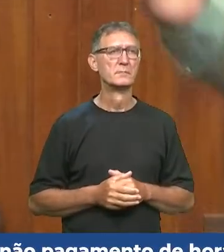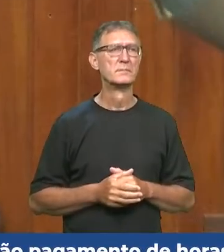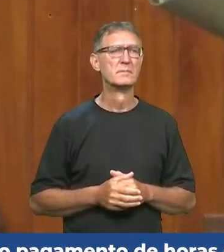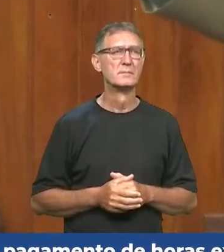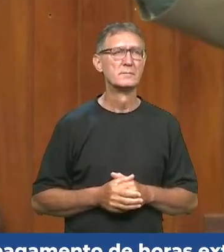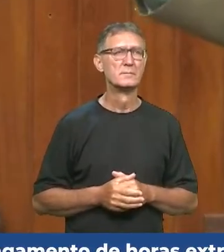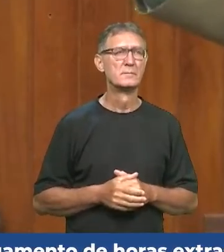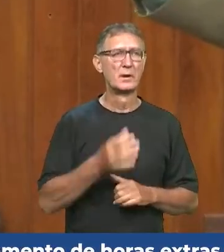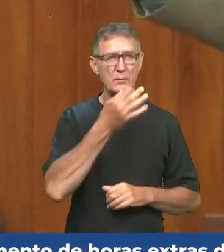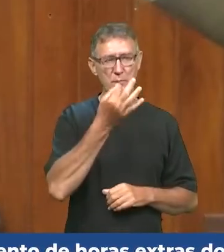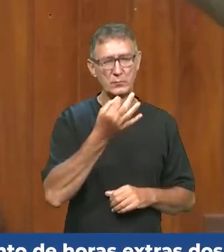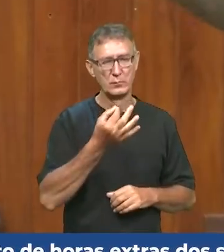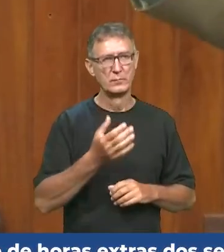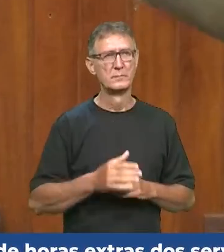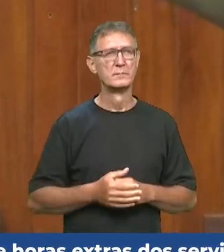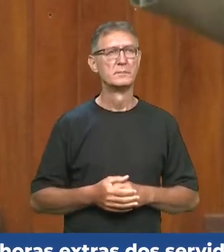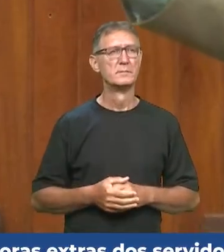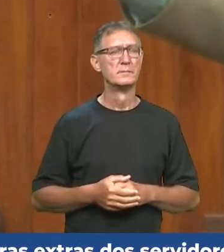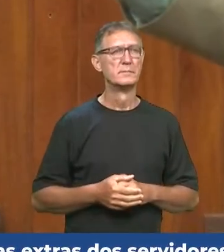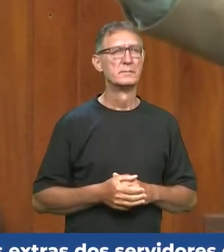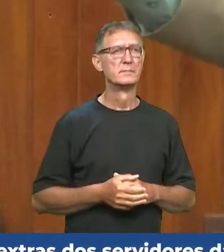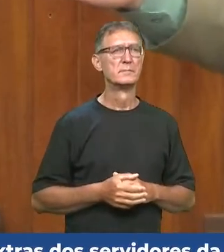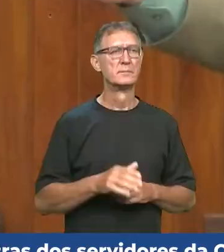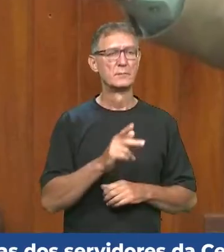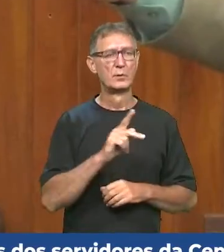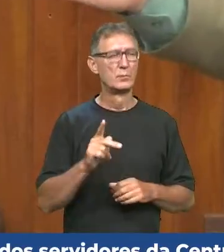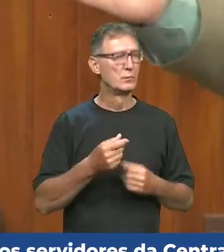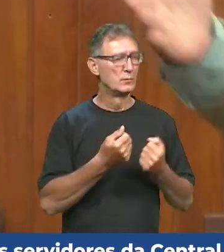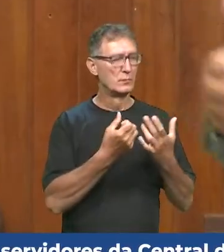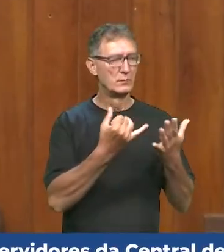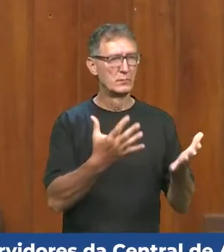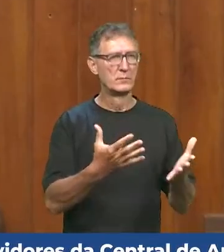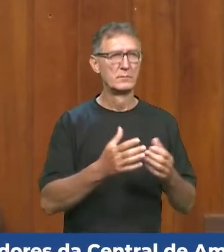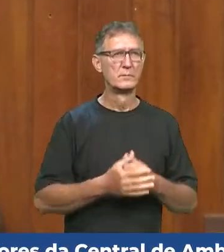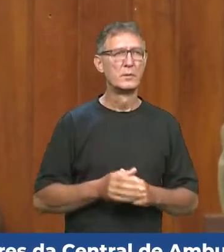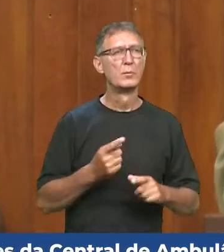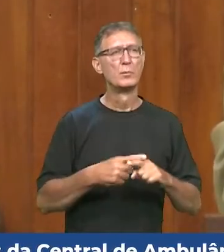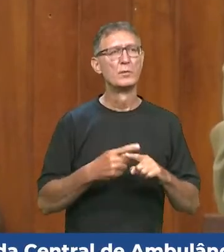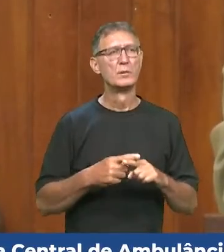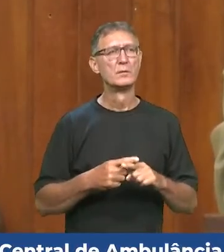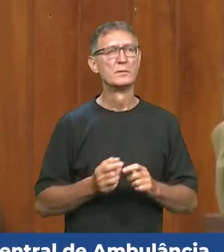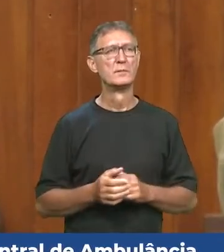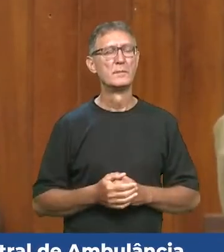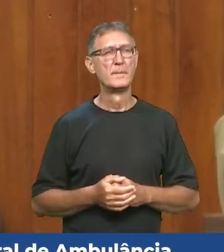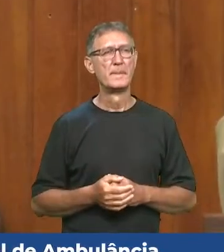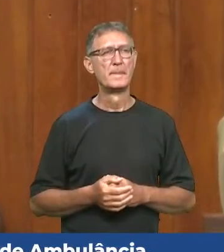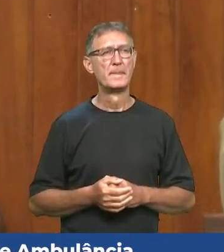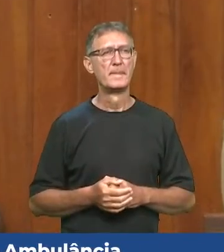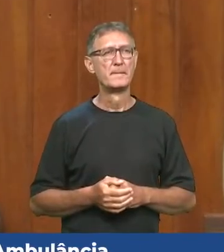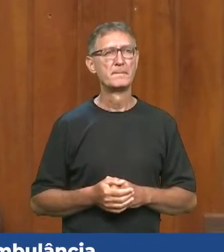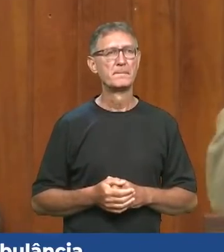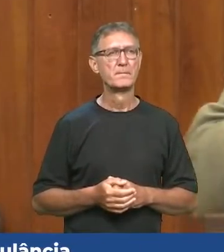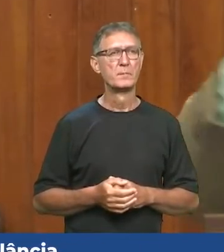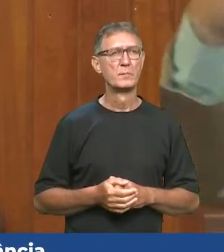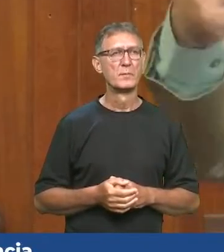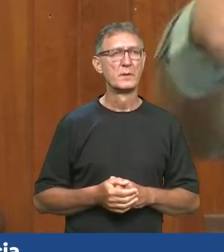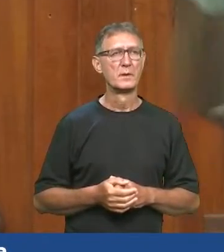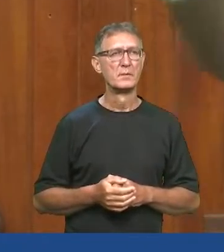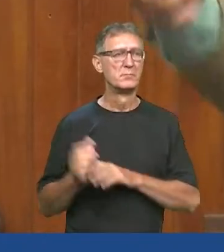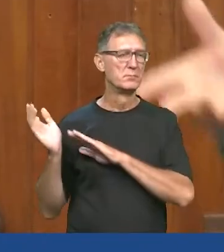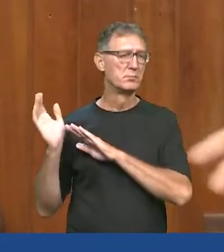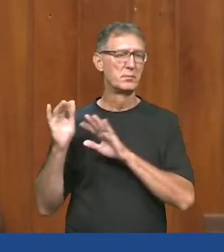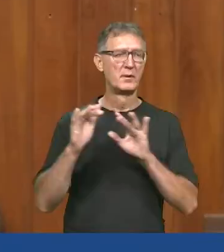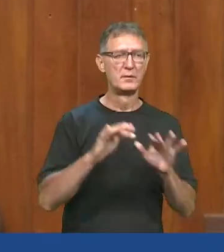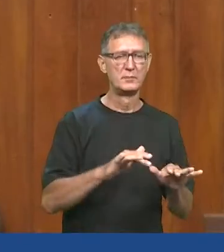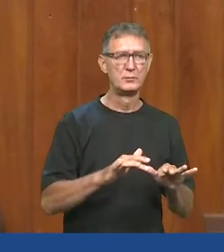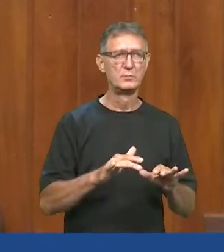ia dar essa sugestão para Vossa Excelência, porque aí nós não iríamos trazer mais ninguém de fora, ter mais